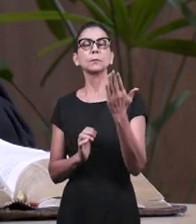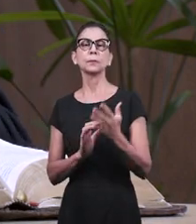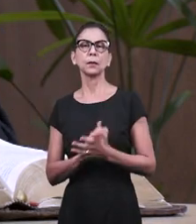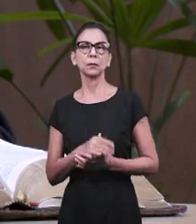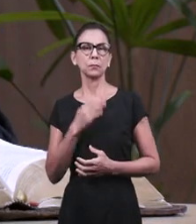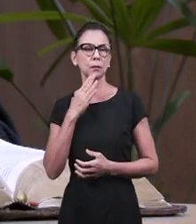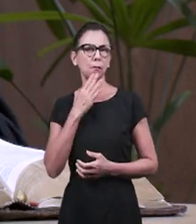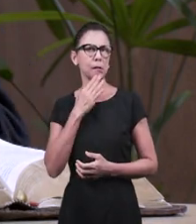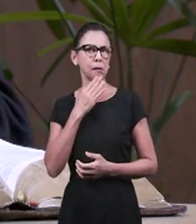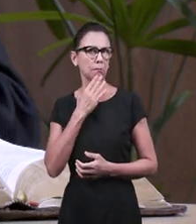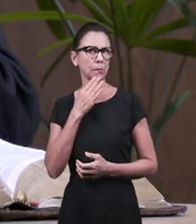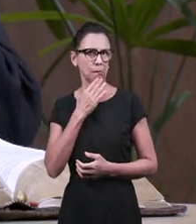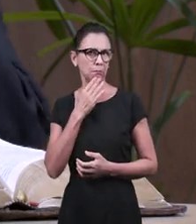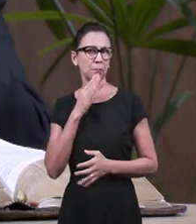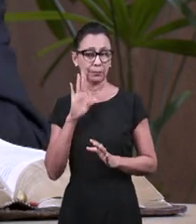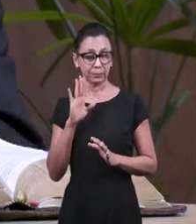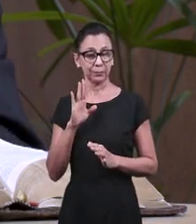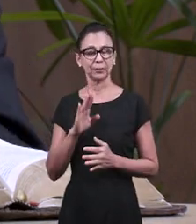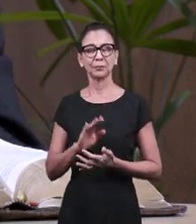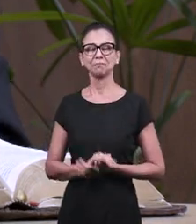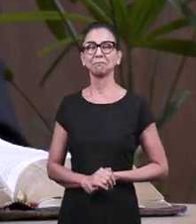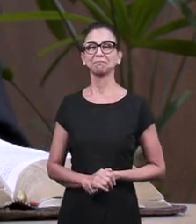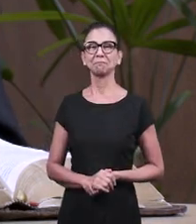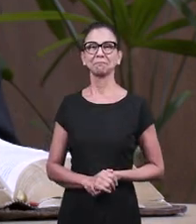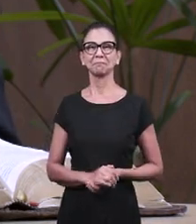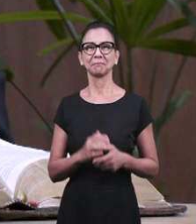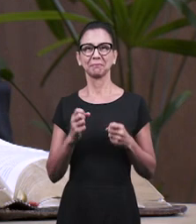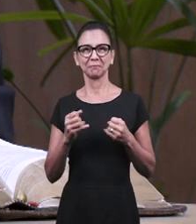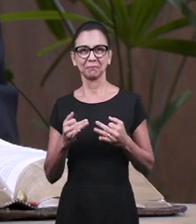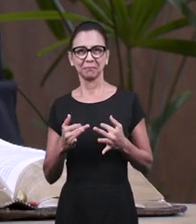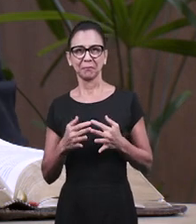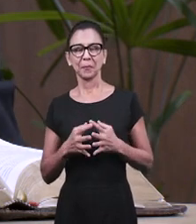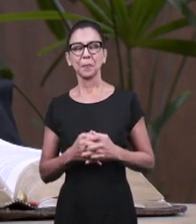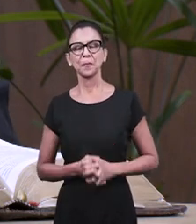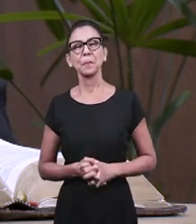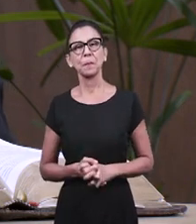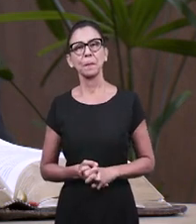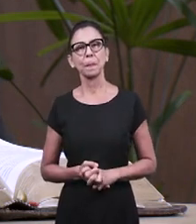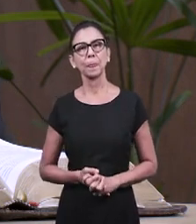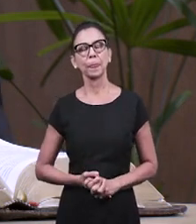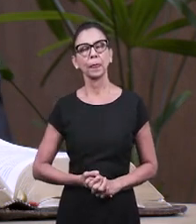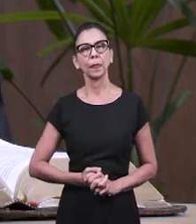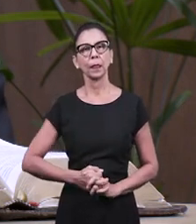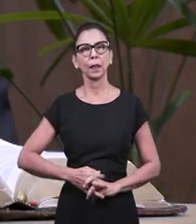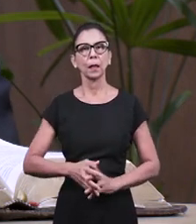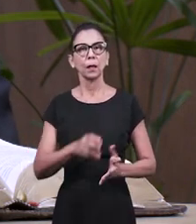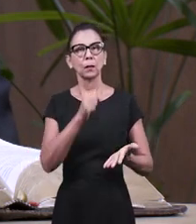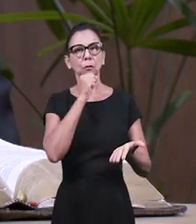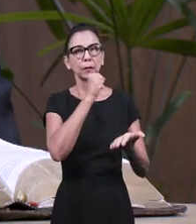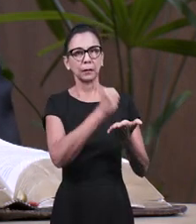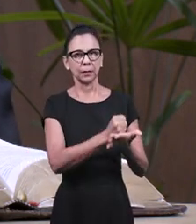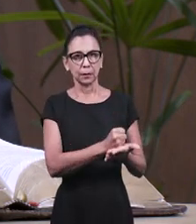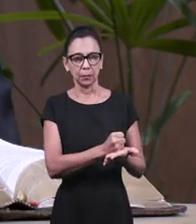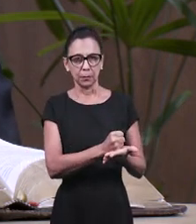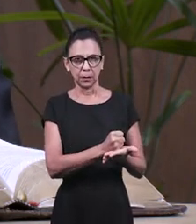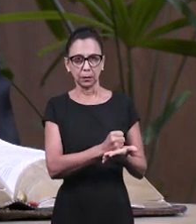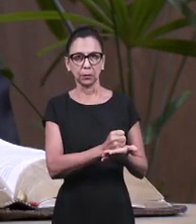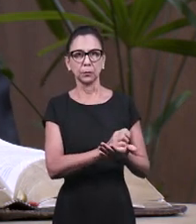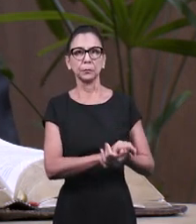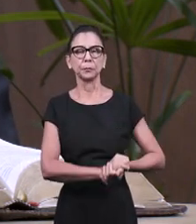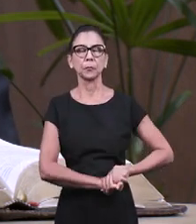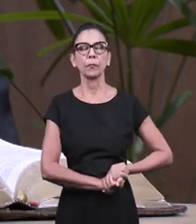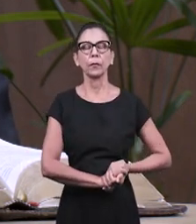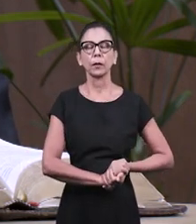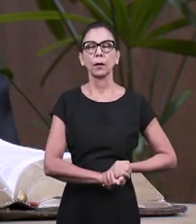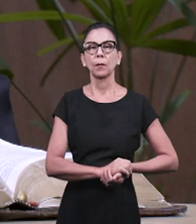pouco deformado, né? Mas vamos exemplificar. Se faziam muitos sacrifícios no Velho Testamento para